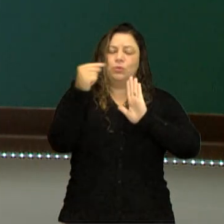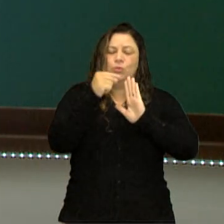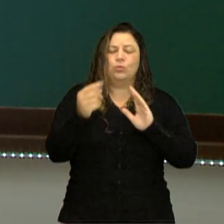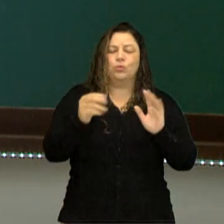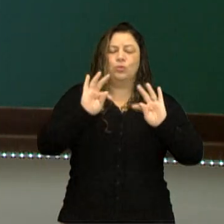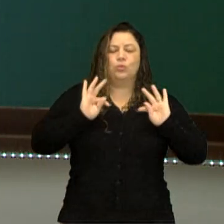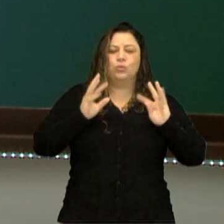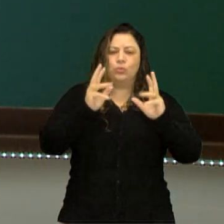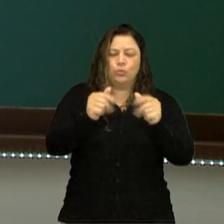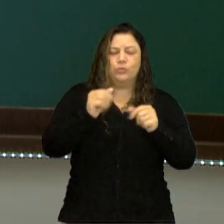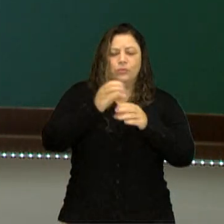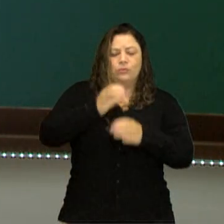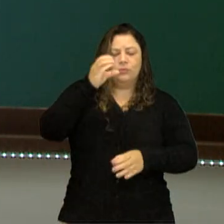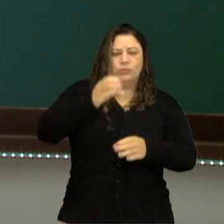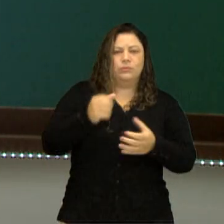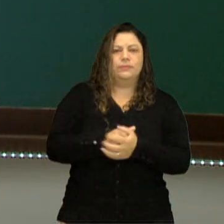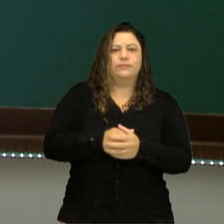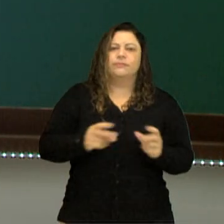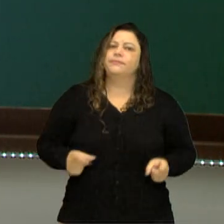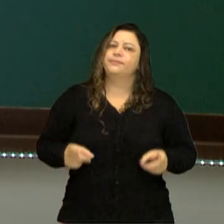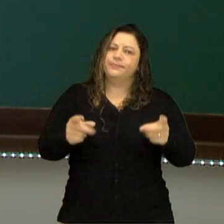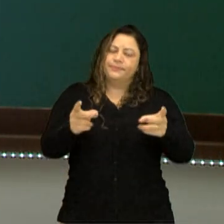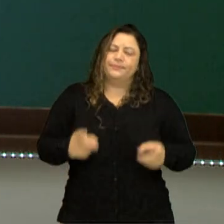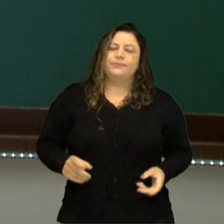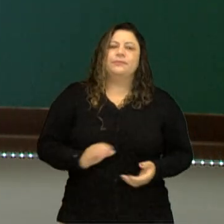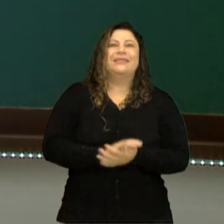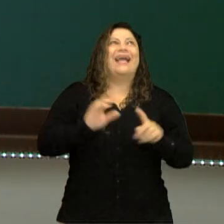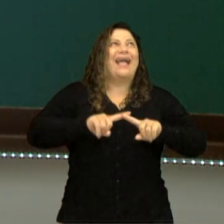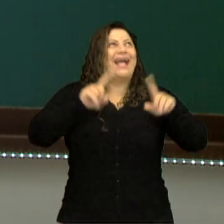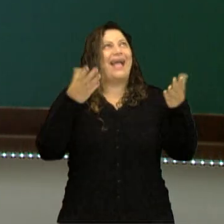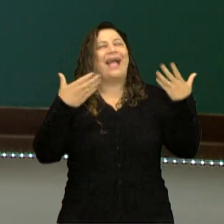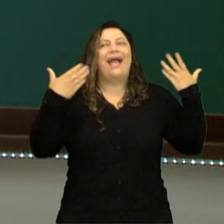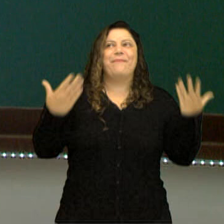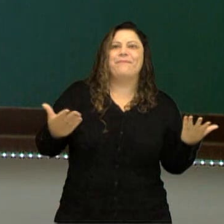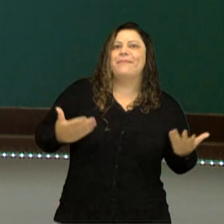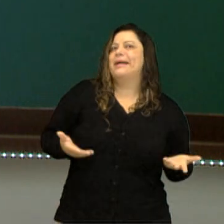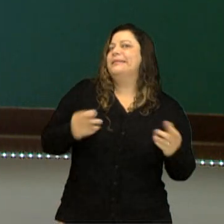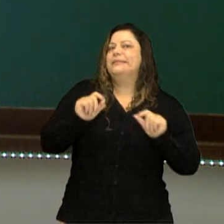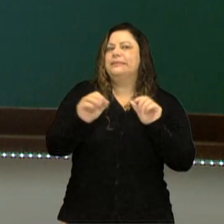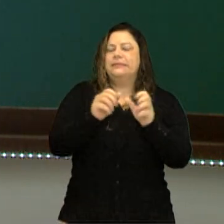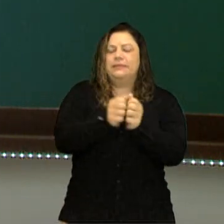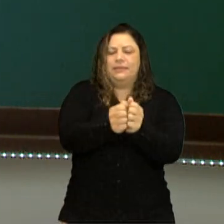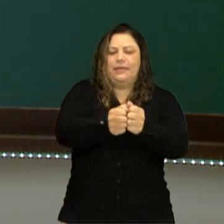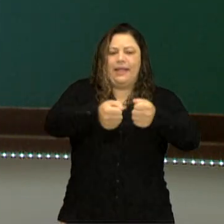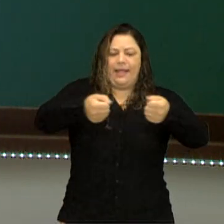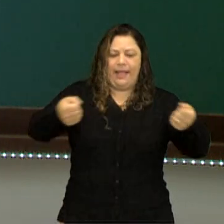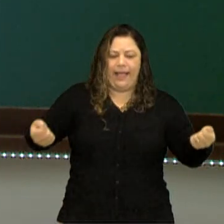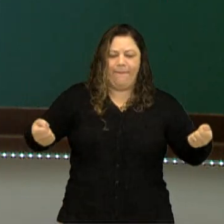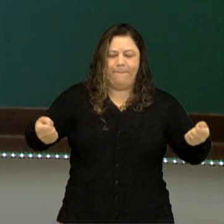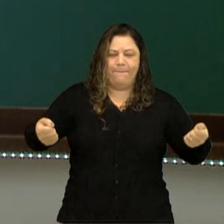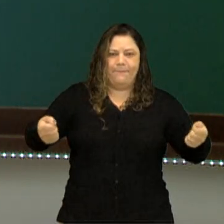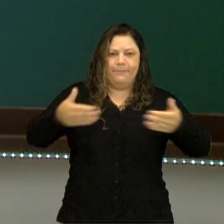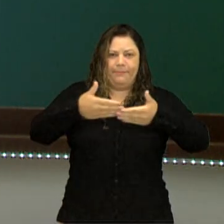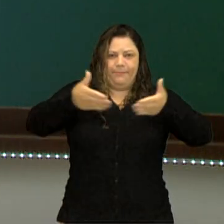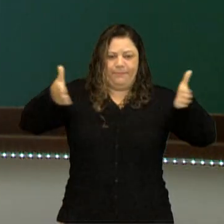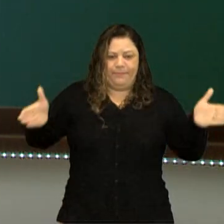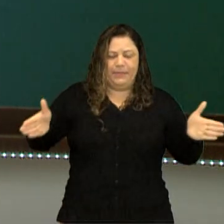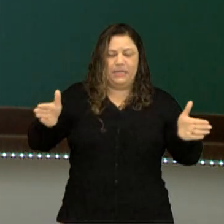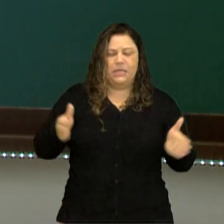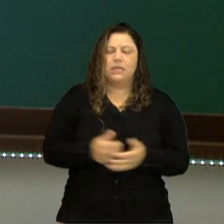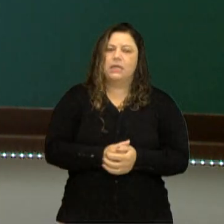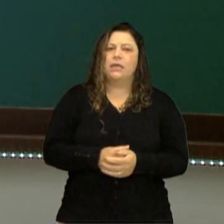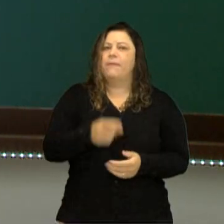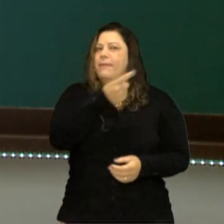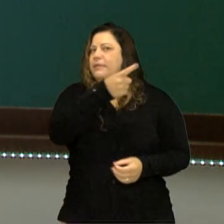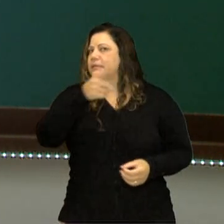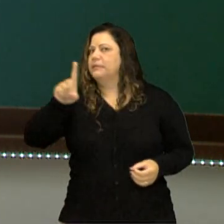em planos, eu teria que colocar infinitos planos. Ah, mas e se eu planificar, professor? Daí eu consigo, só que daí ele já não é mais um cilindro, ele é